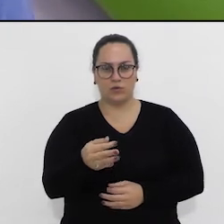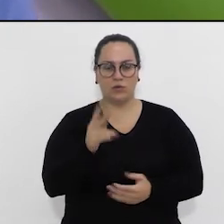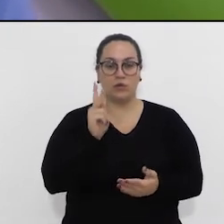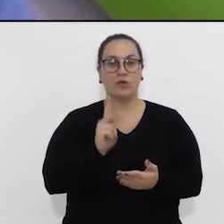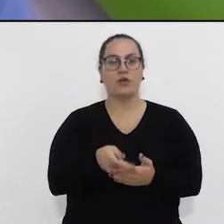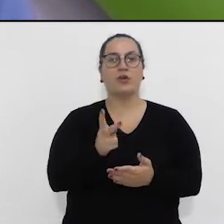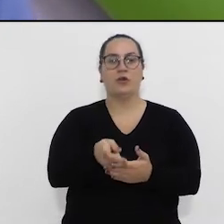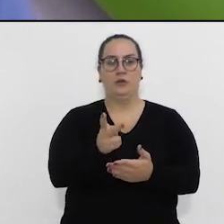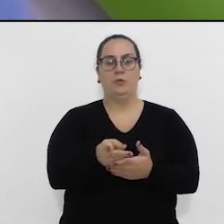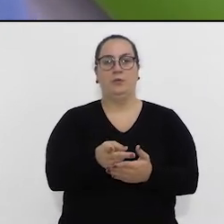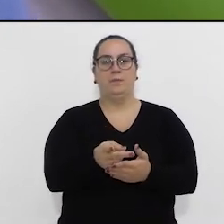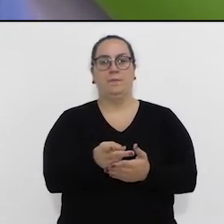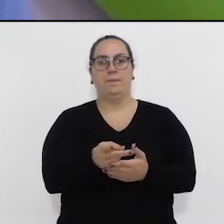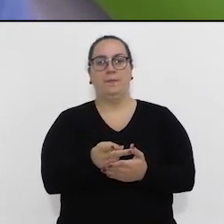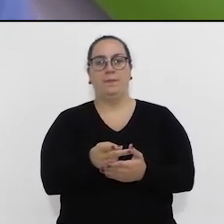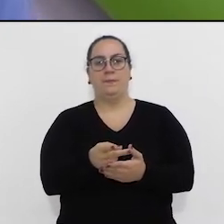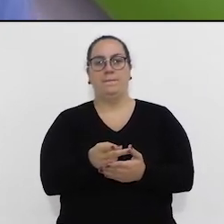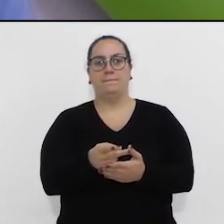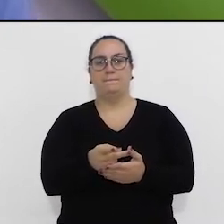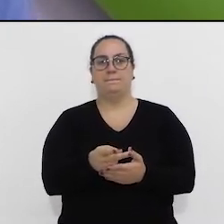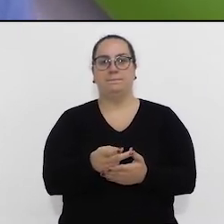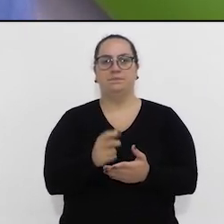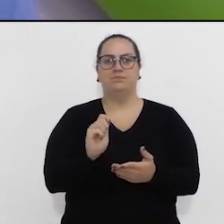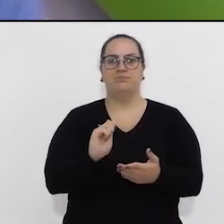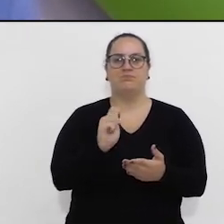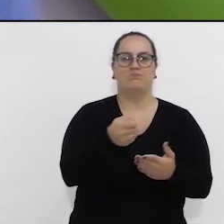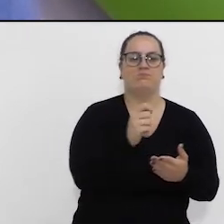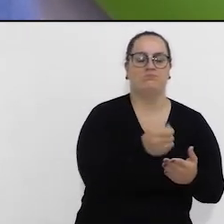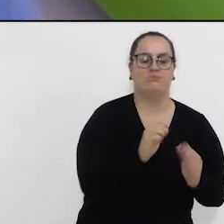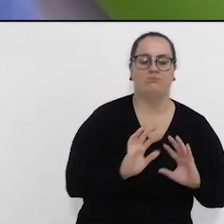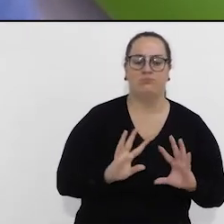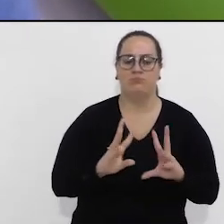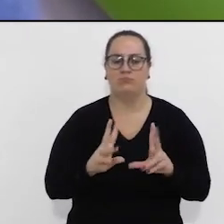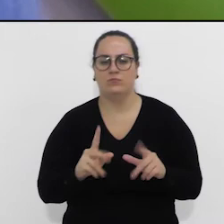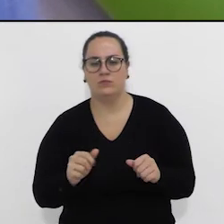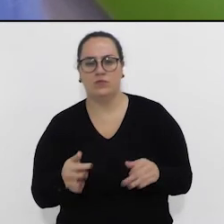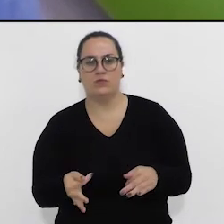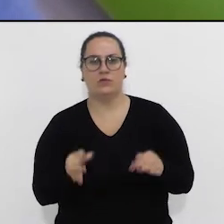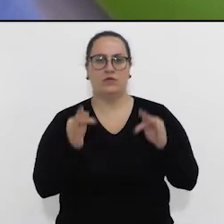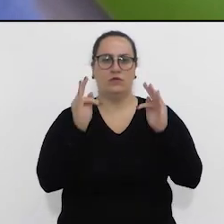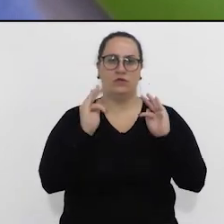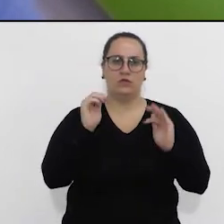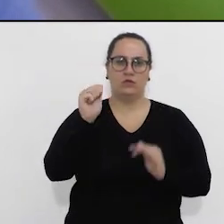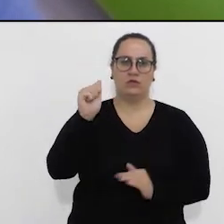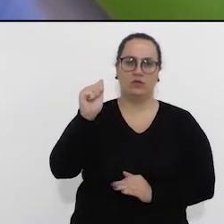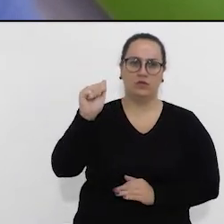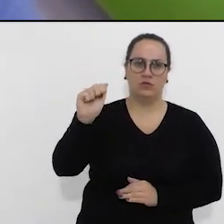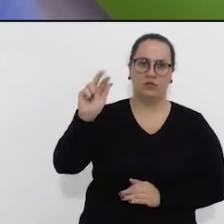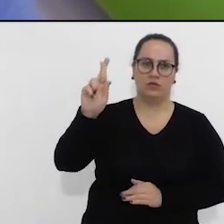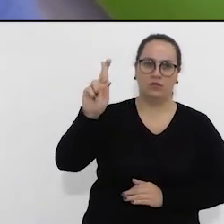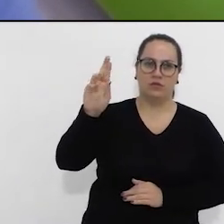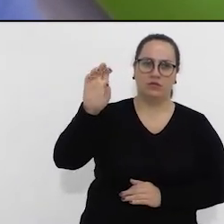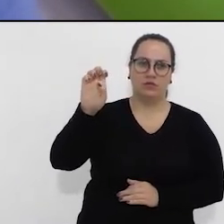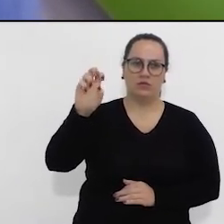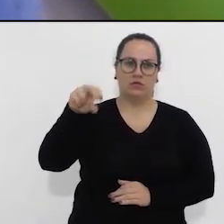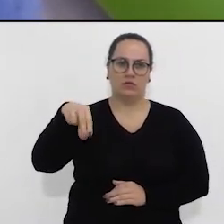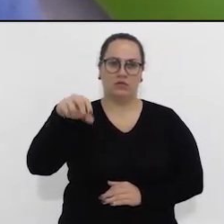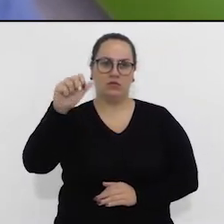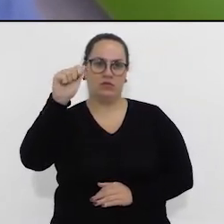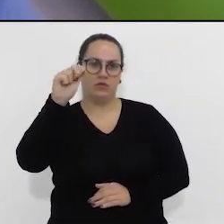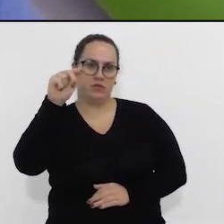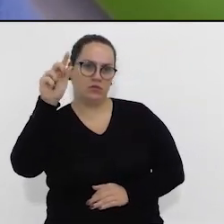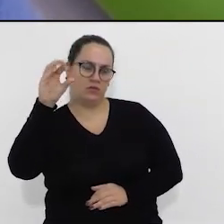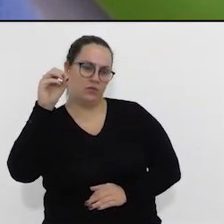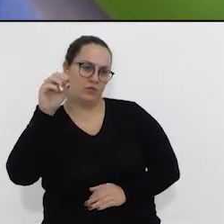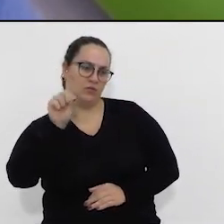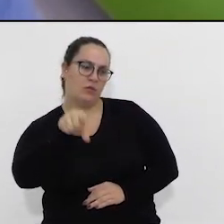Só que eu acho que a prioridade não seria investir todo o dinheiro do Turismo dentro do ar e não como foi investido nós temos